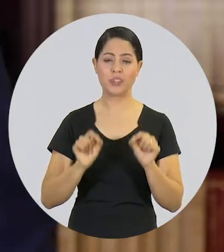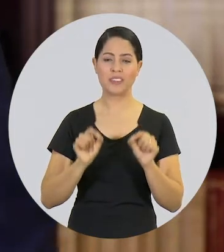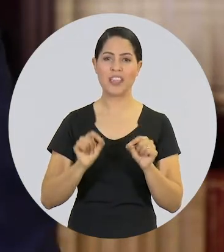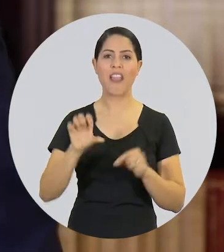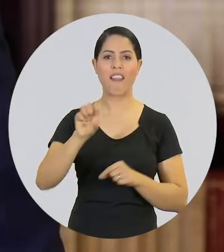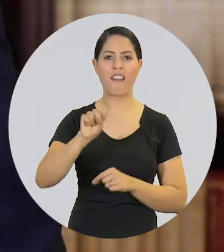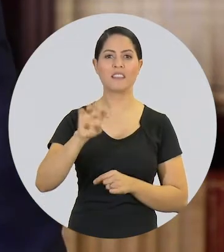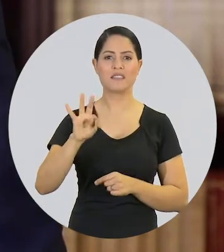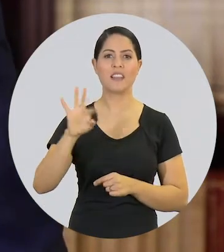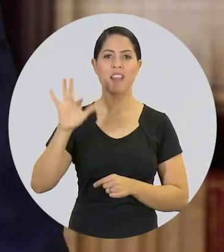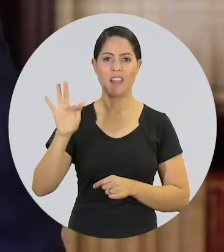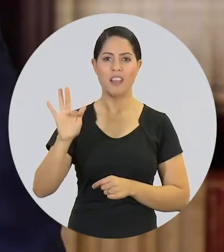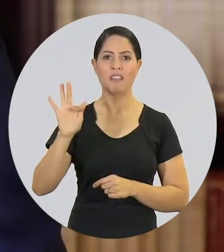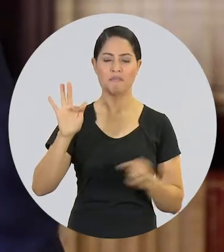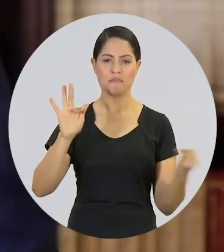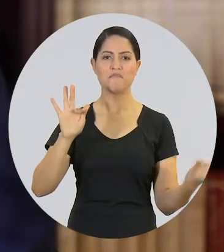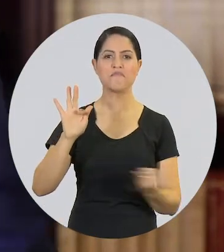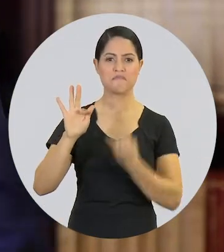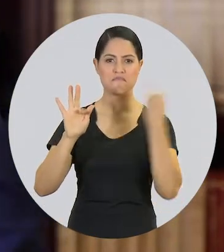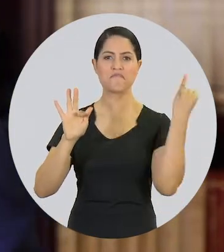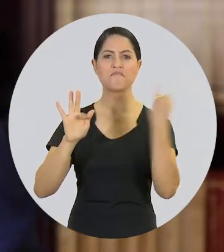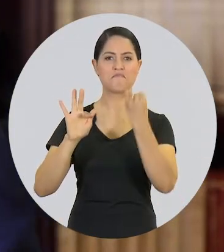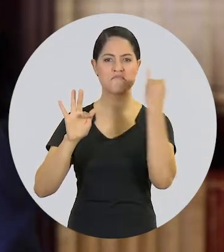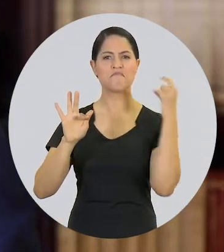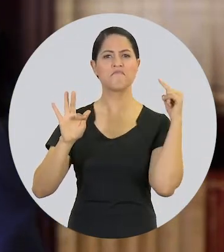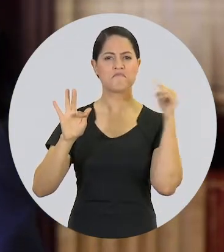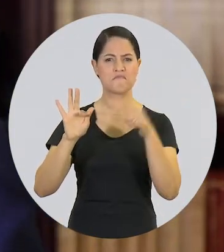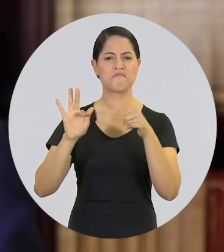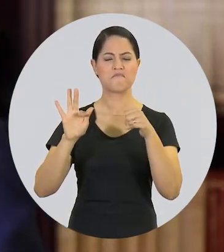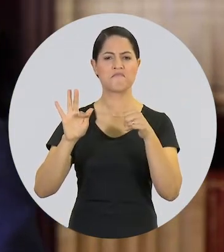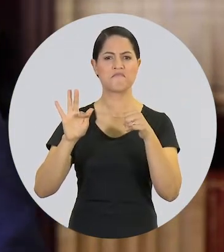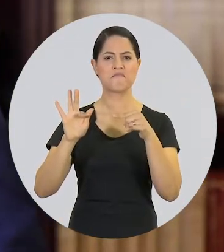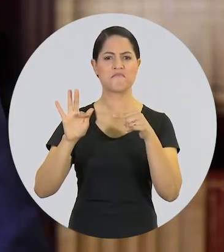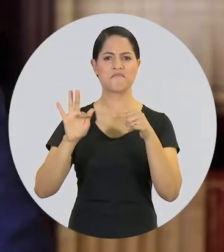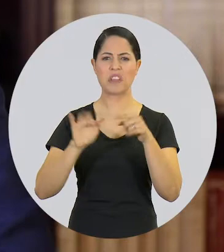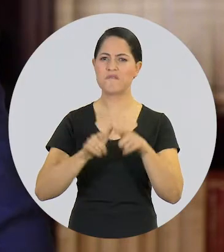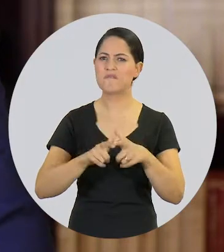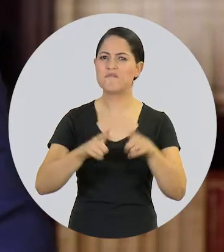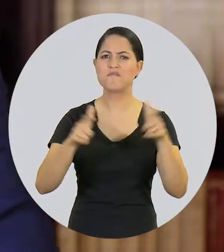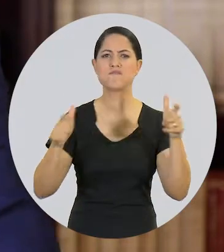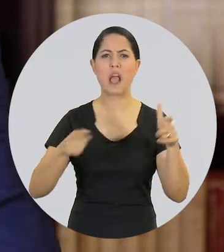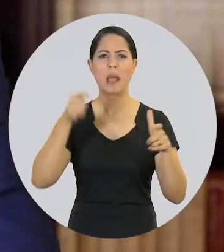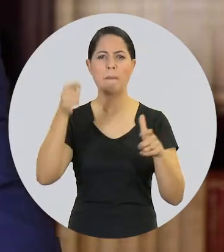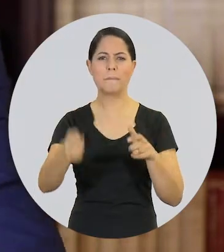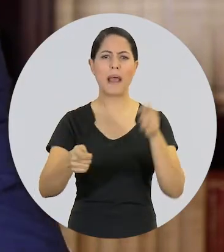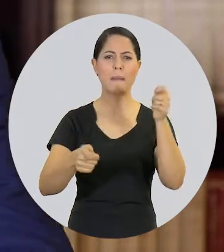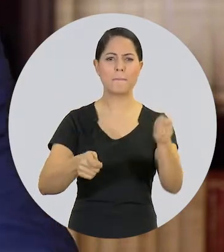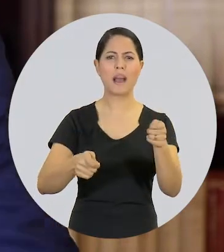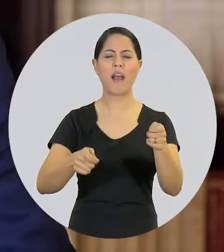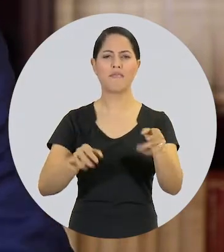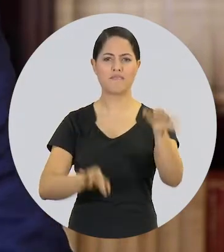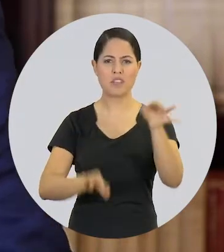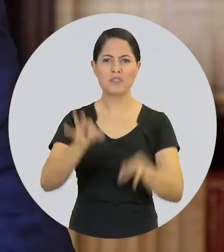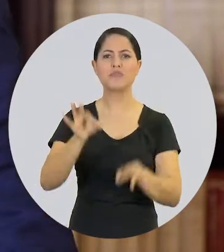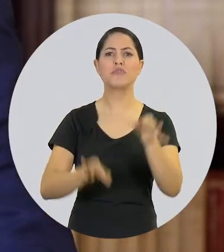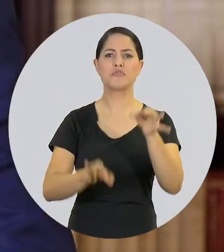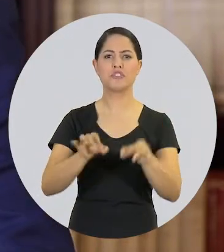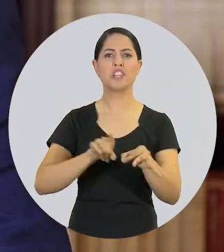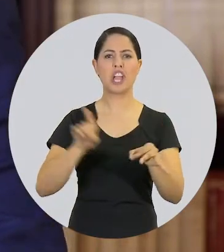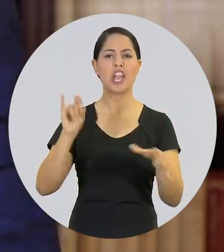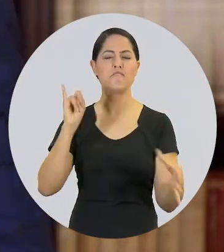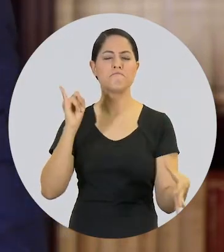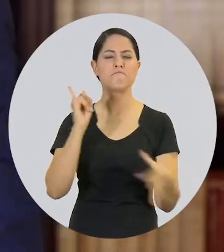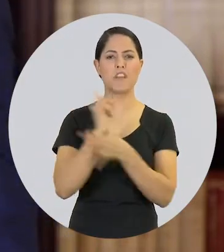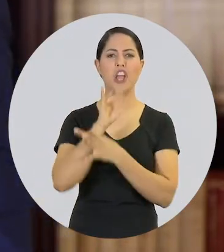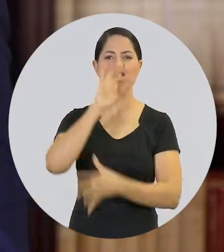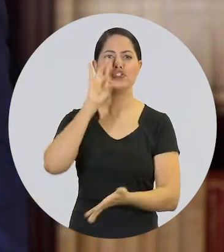sobre o quanto que o Supremo Tribunal Federal tem sido, em sua ampla maioria das decisões, tem